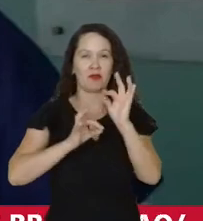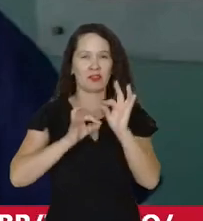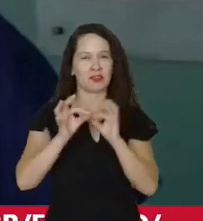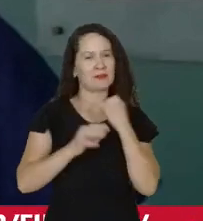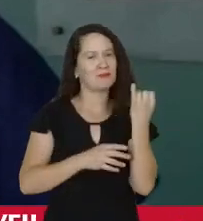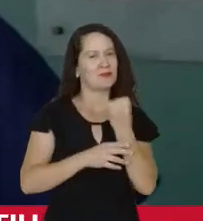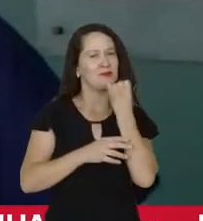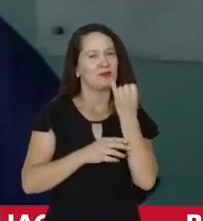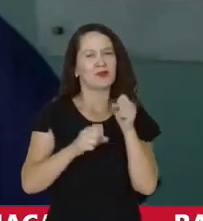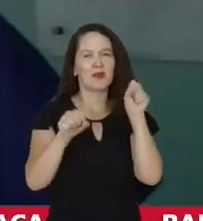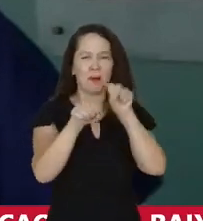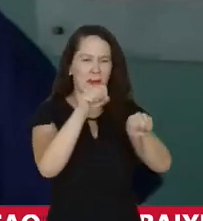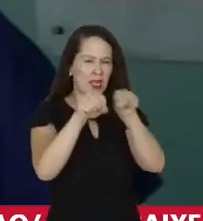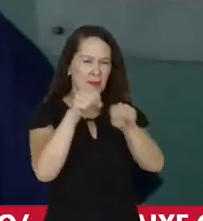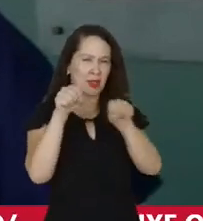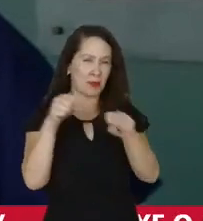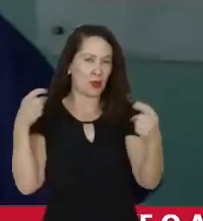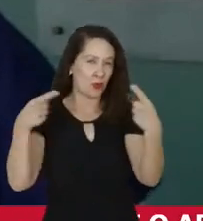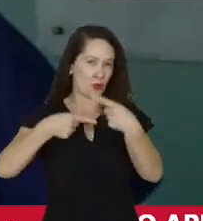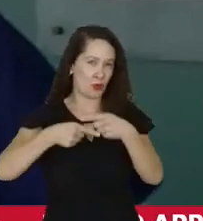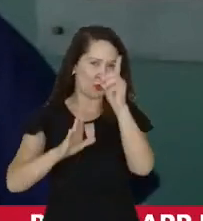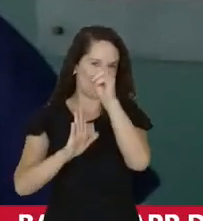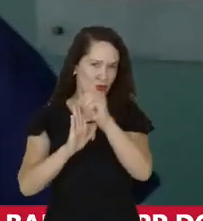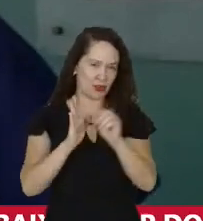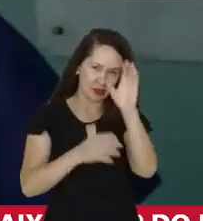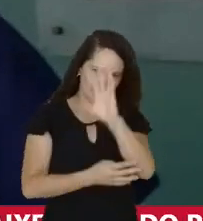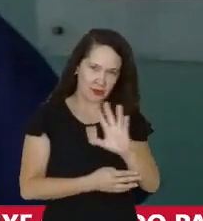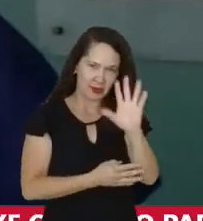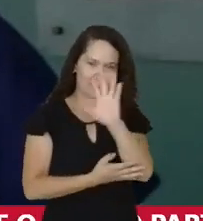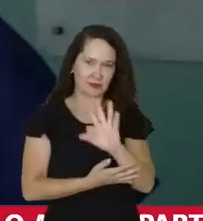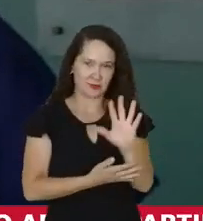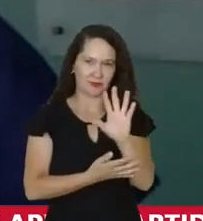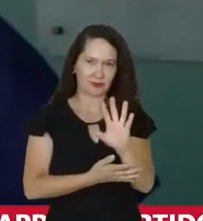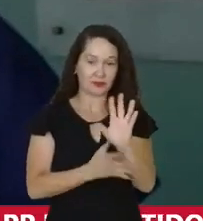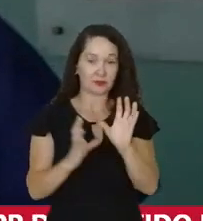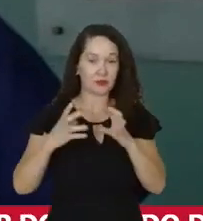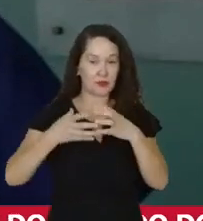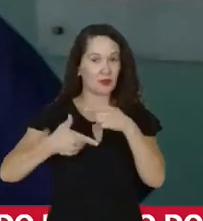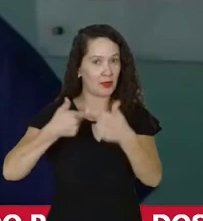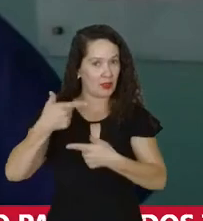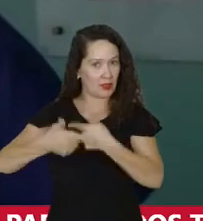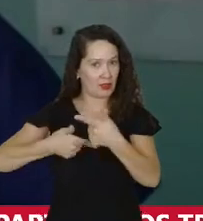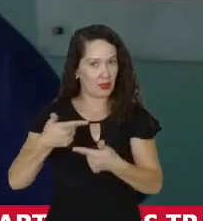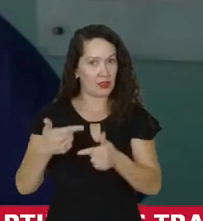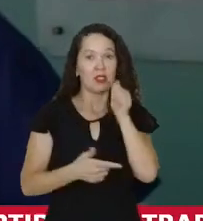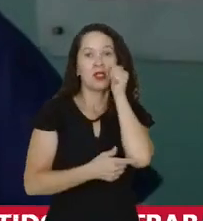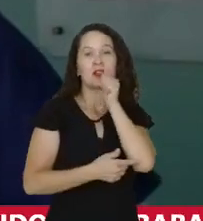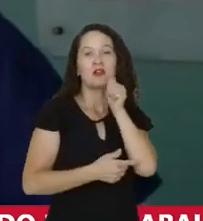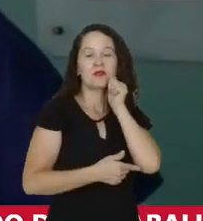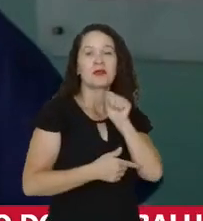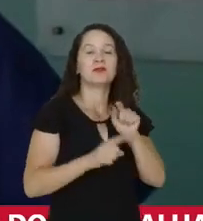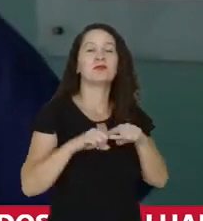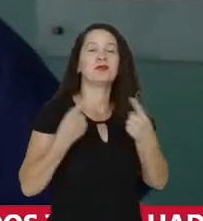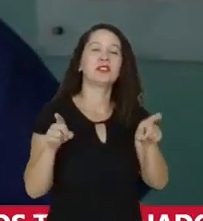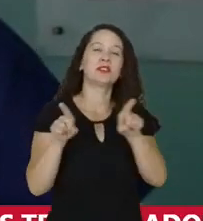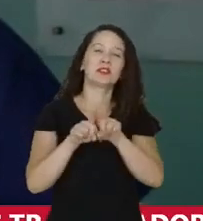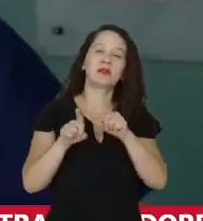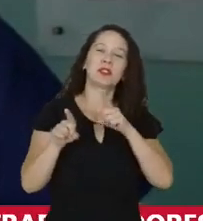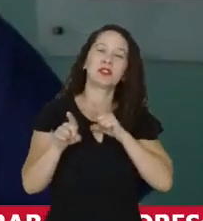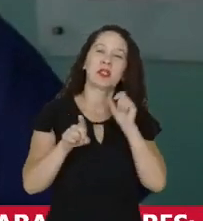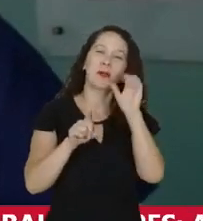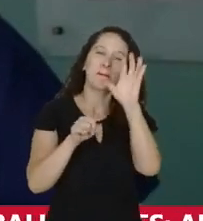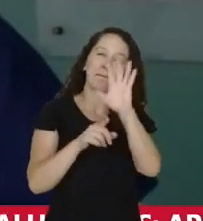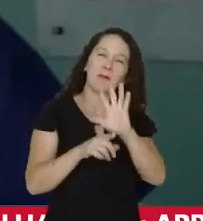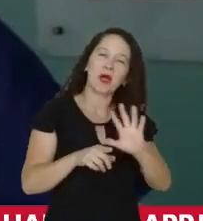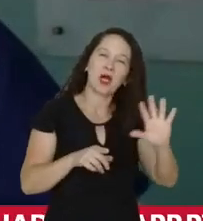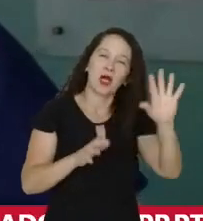grande de ataques aos direitos em geral, da classe trabalhadora, das mulheres, mas também tem uma dimensão